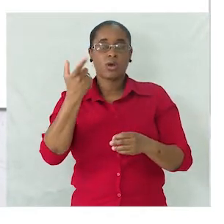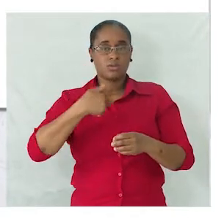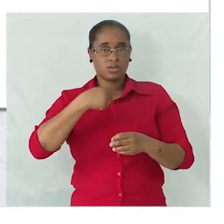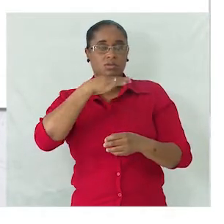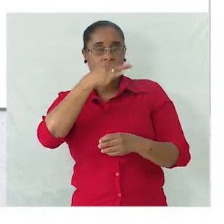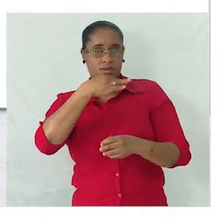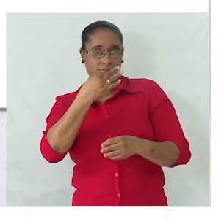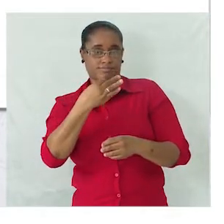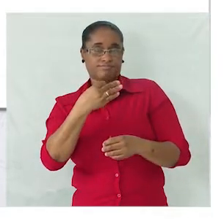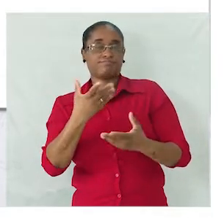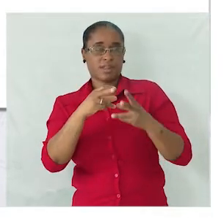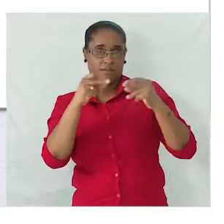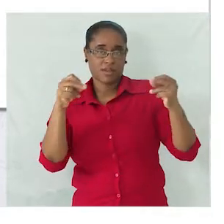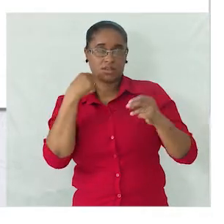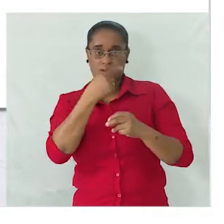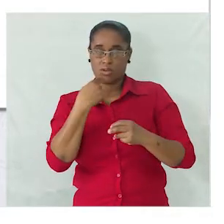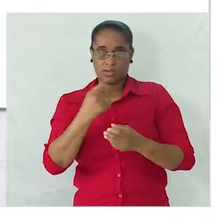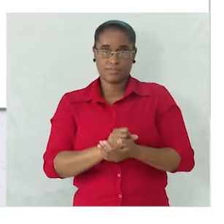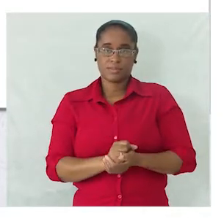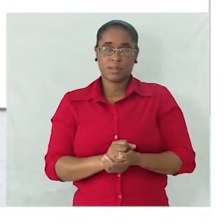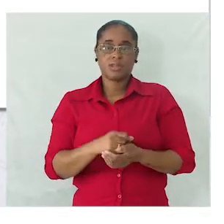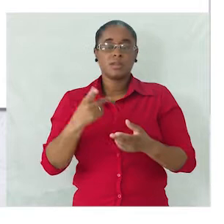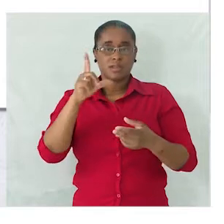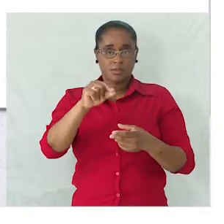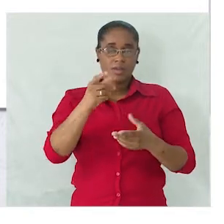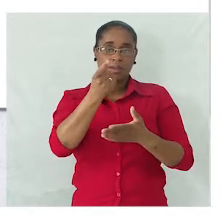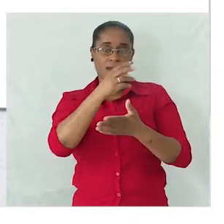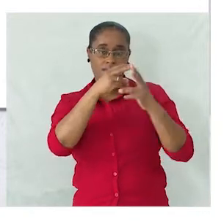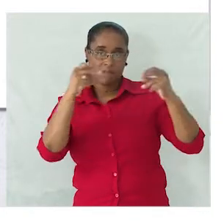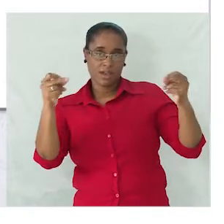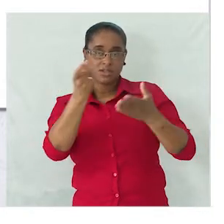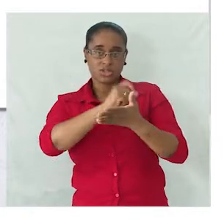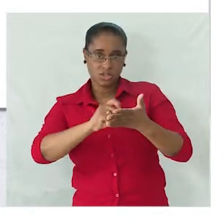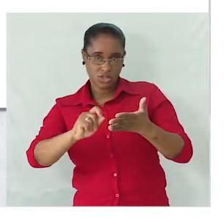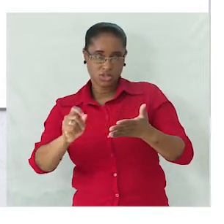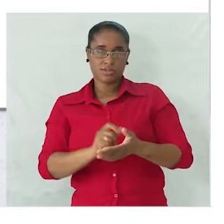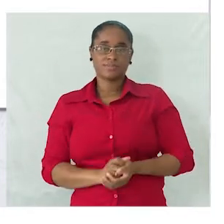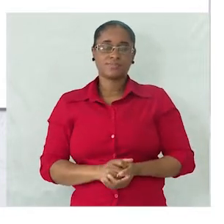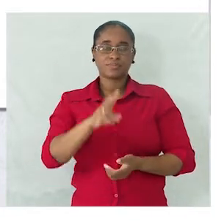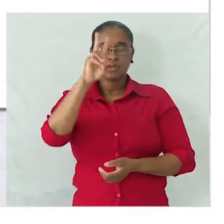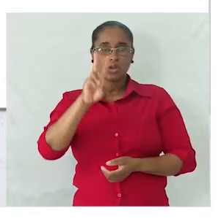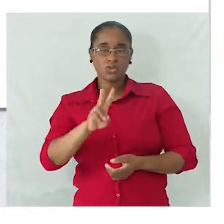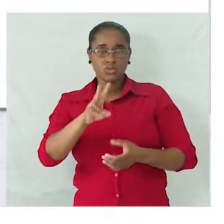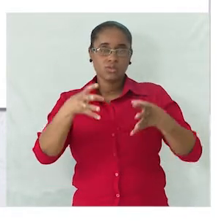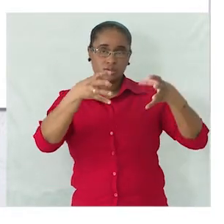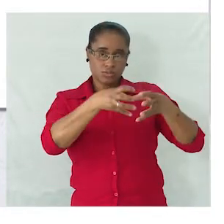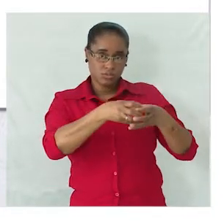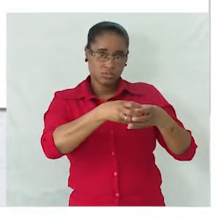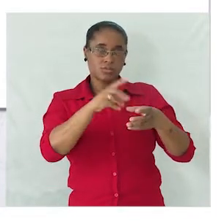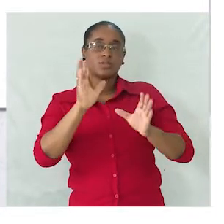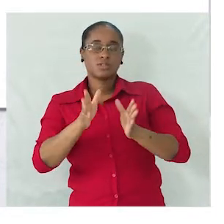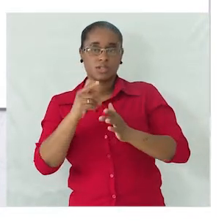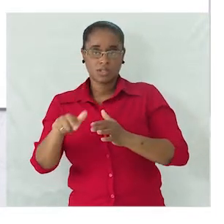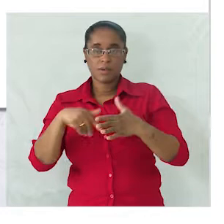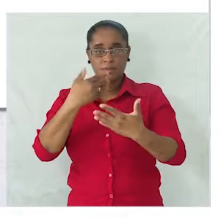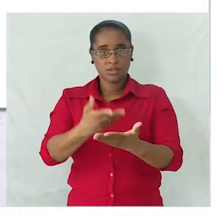Frase oral, e a menção da frase escrita. Na segunda estrofe já temos a apresentação do primeiro tipo